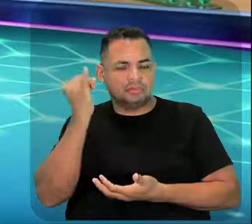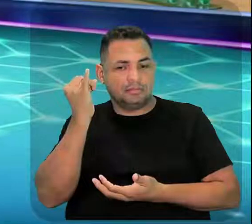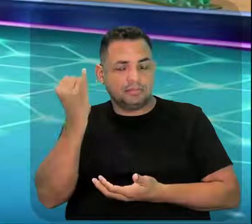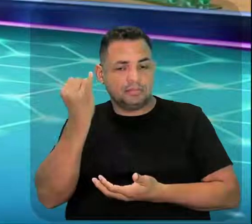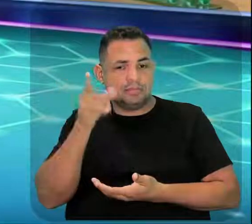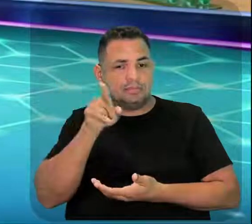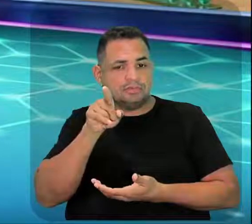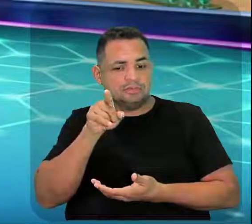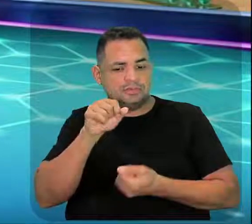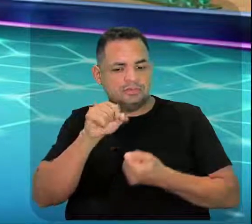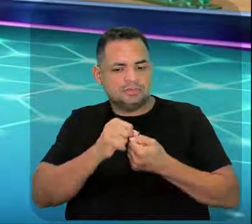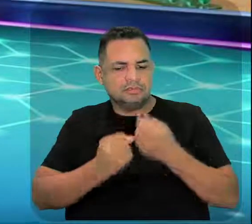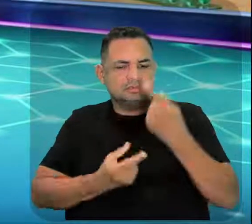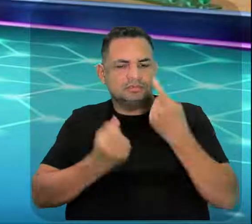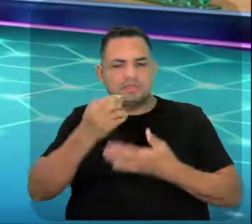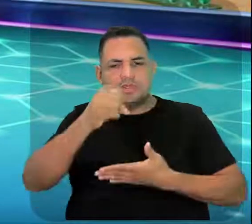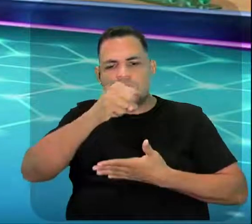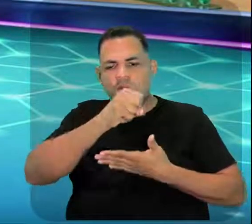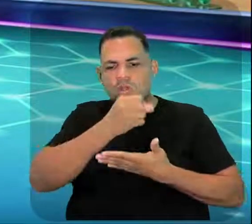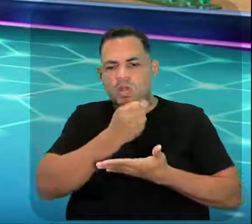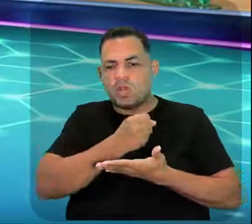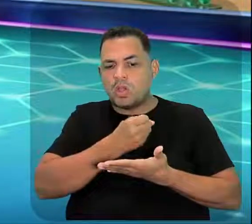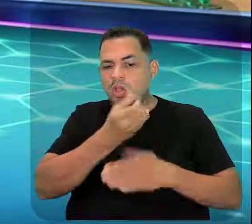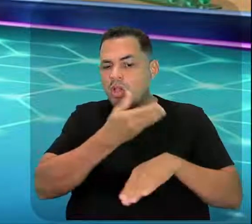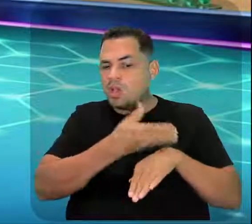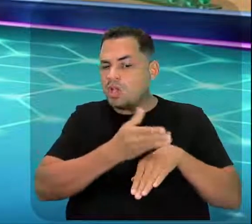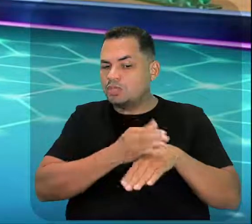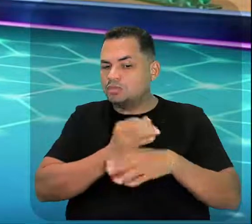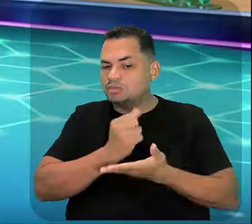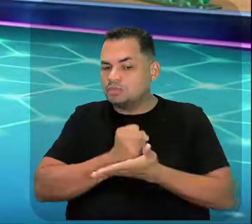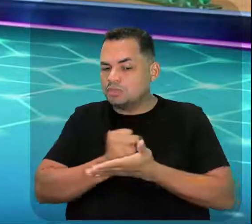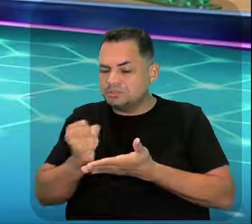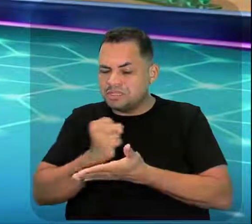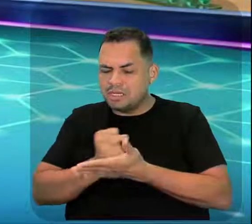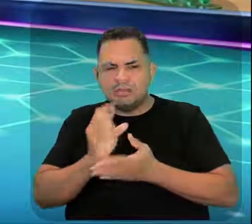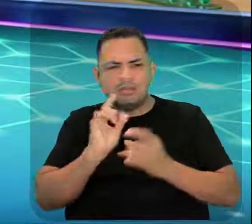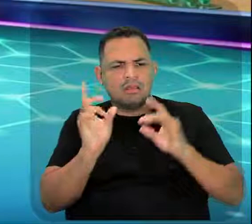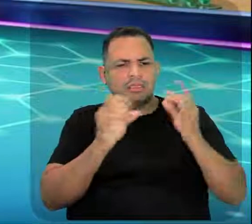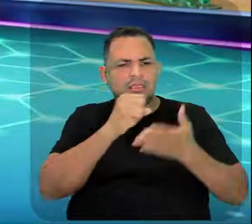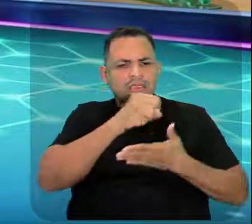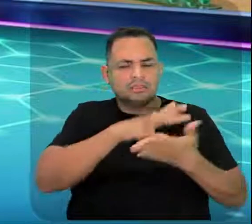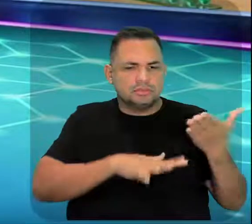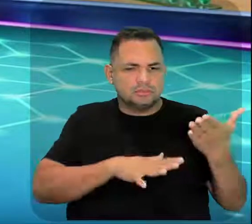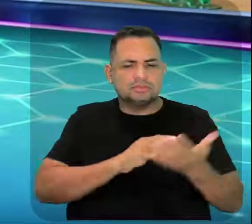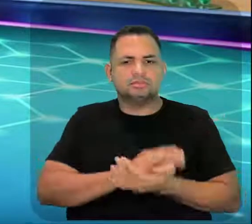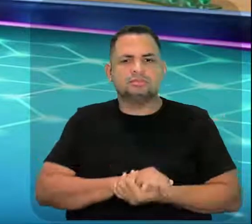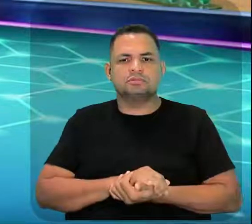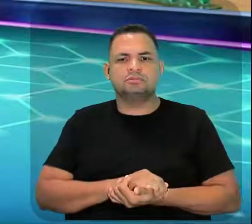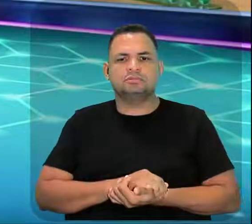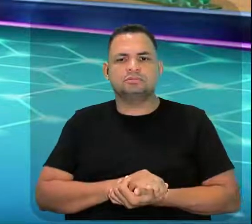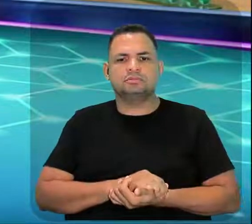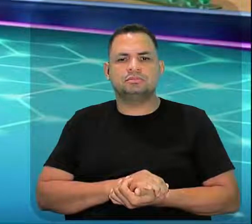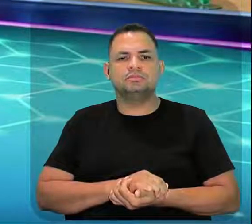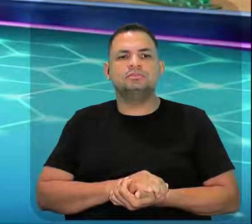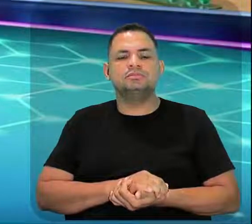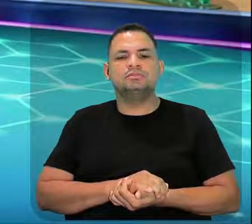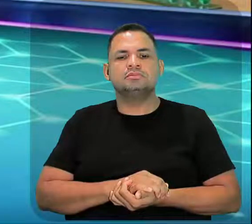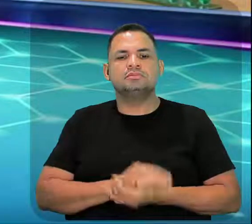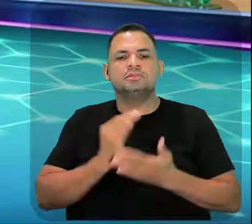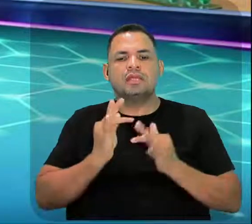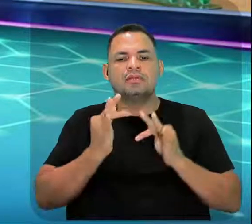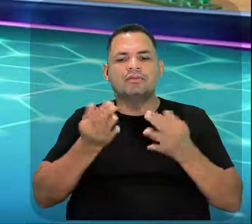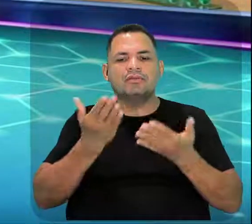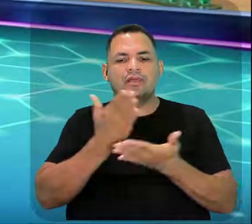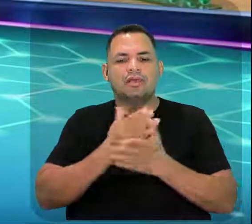você fazer alguns exercícios por eliminação. Ajuda muito na hora de você definir qual é a alternativa correta. E aí, a gente